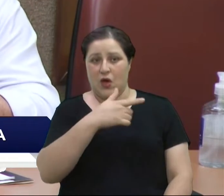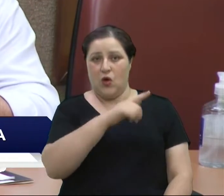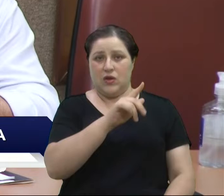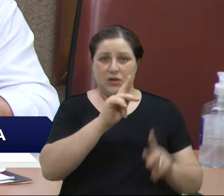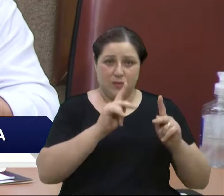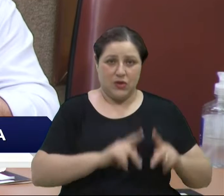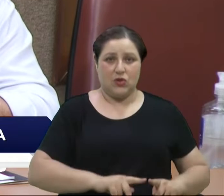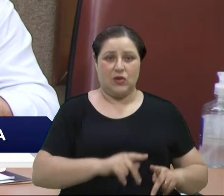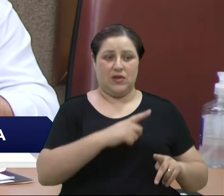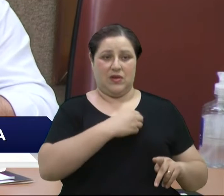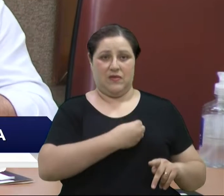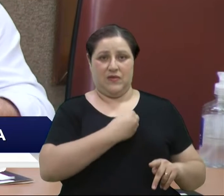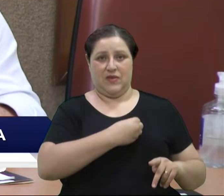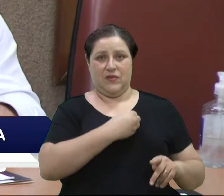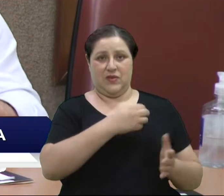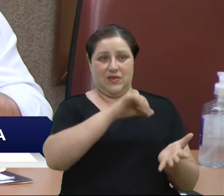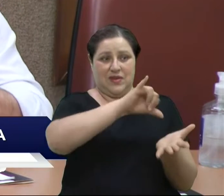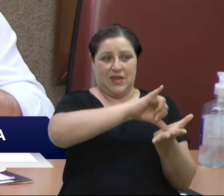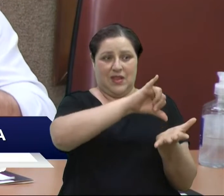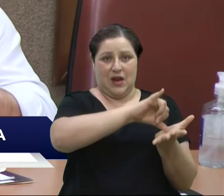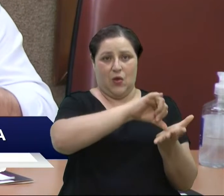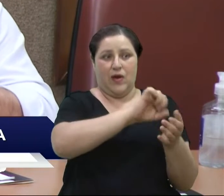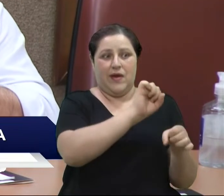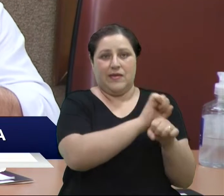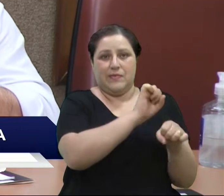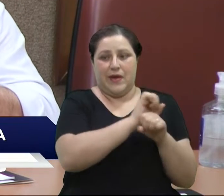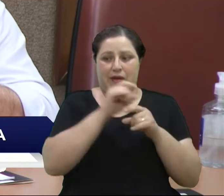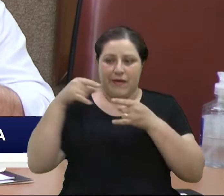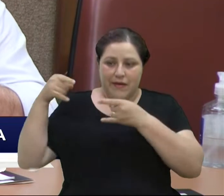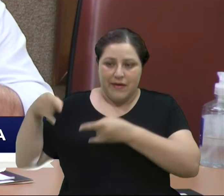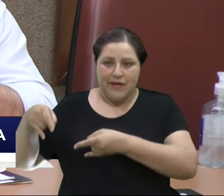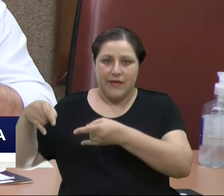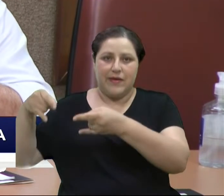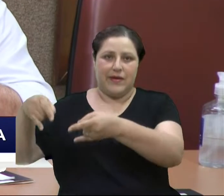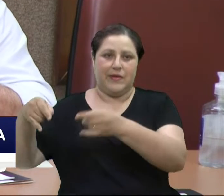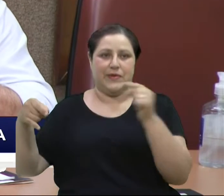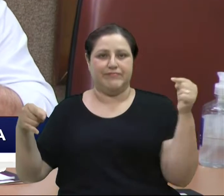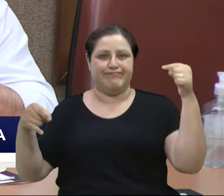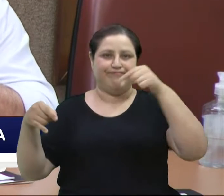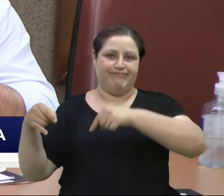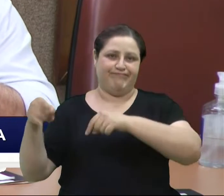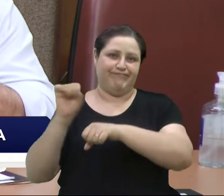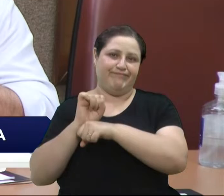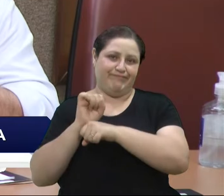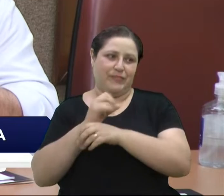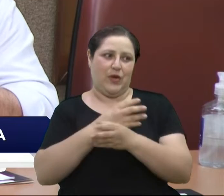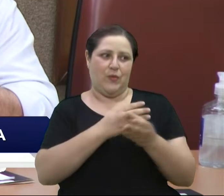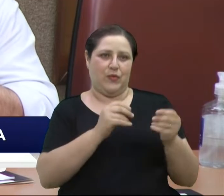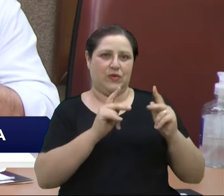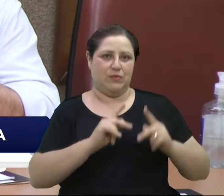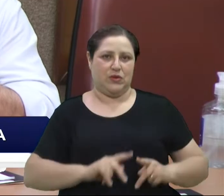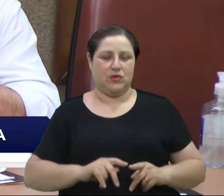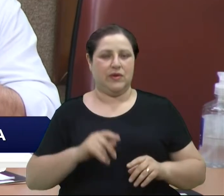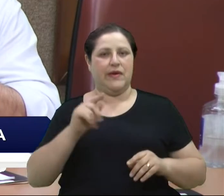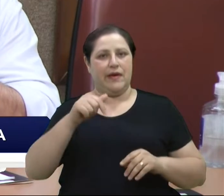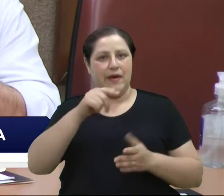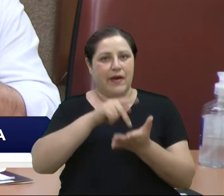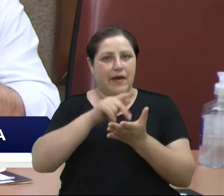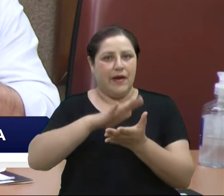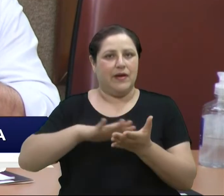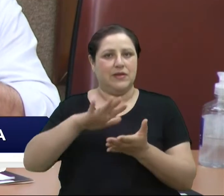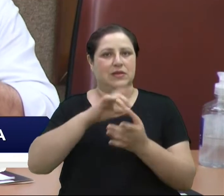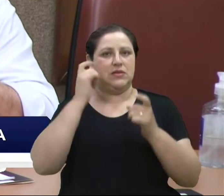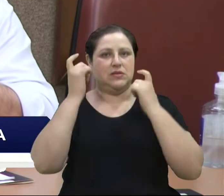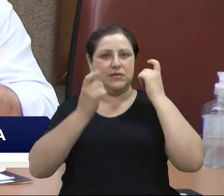para os hospitais de Caxias. Então, é um cenário muito complicado. É um cenário que, sinceramente, nos preocupa, e aí nos preocupa